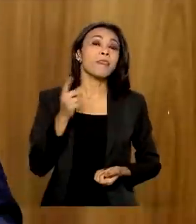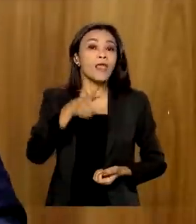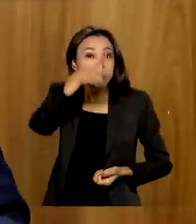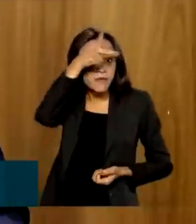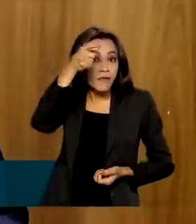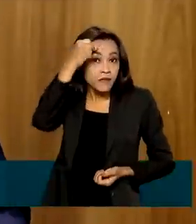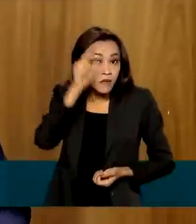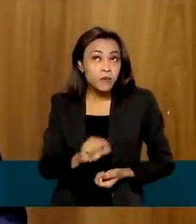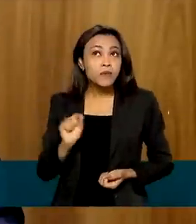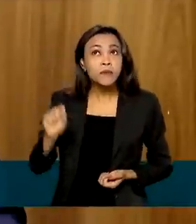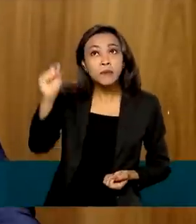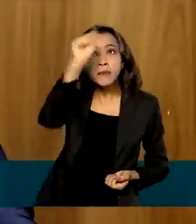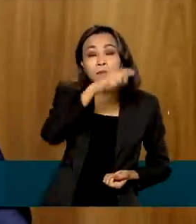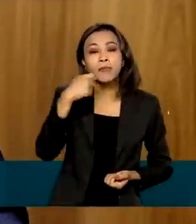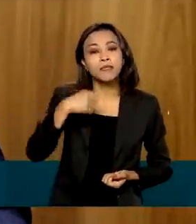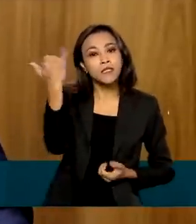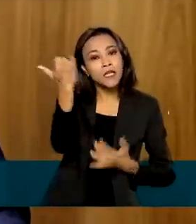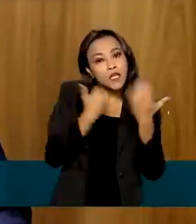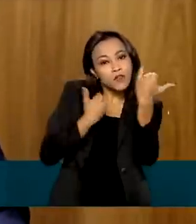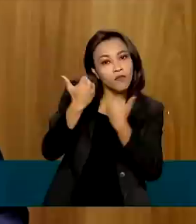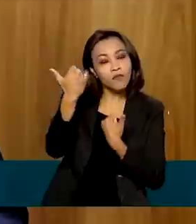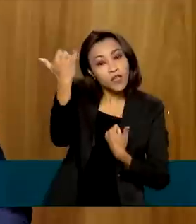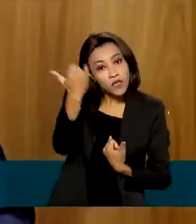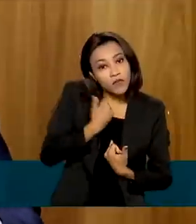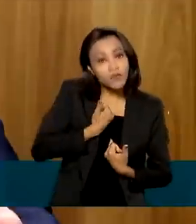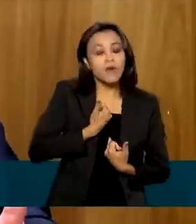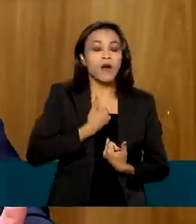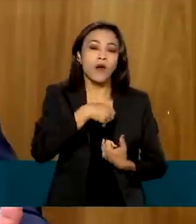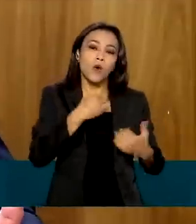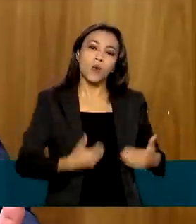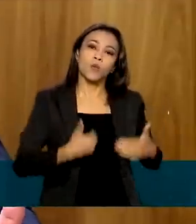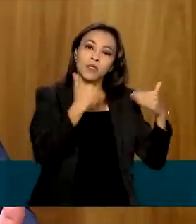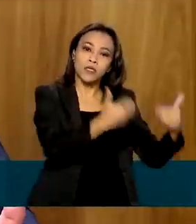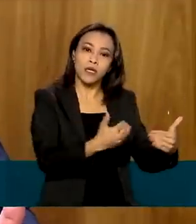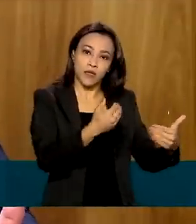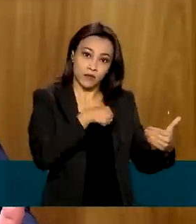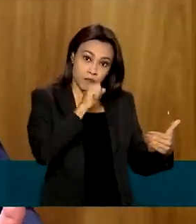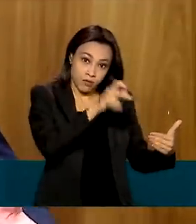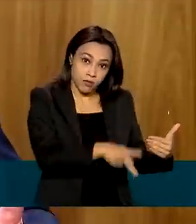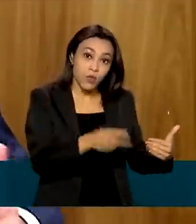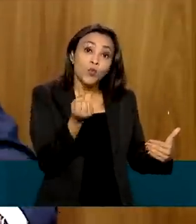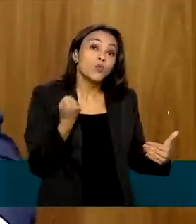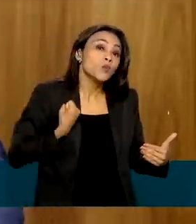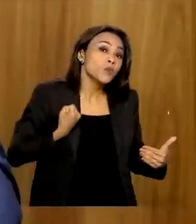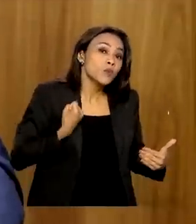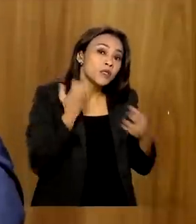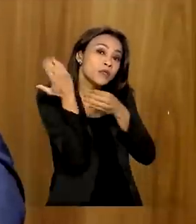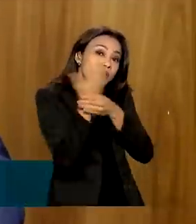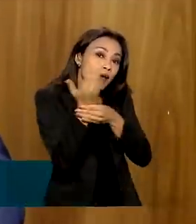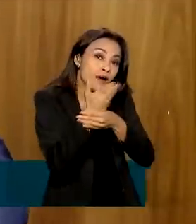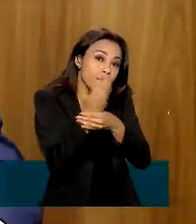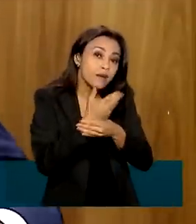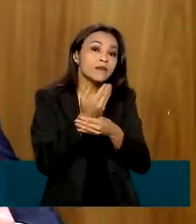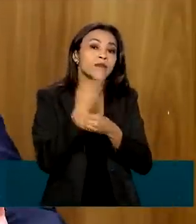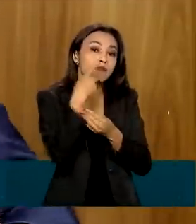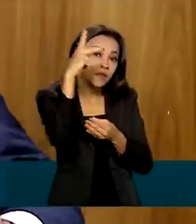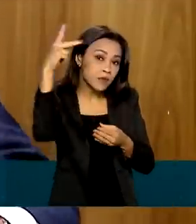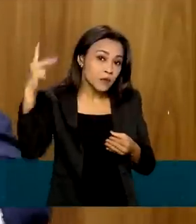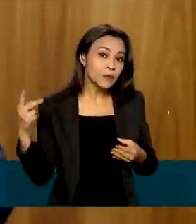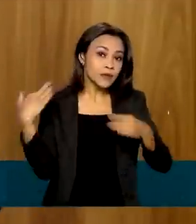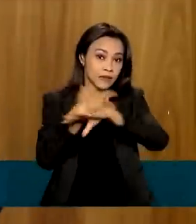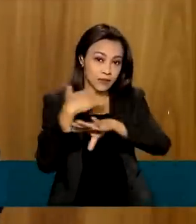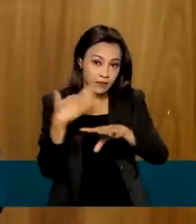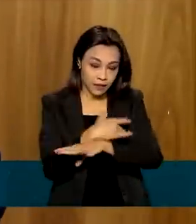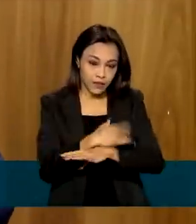que informar ao Ministério do Trabalho e Previdência o número de taxistas que tem a cidade. E aí, quando eu falo de número de taxistas, não é número